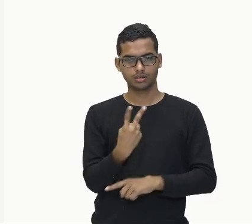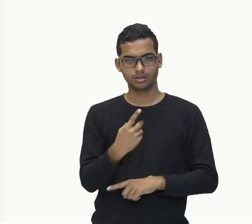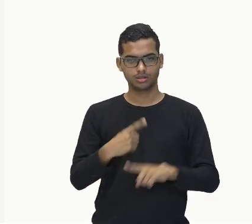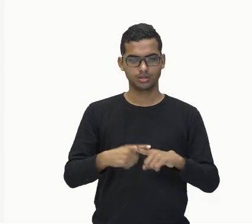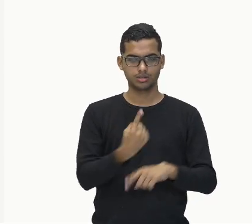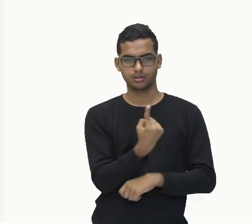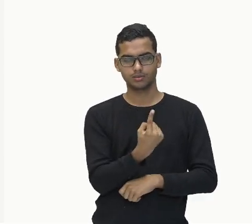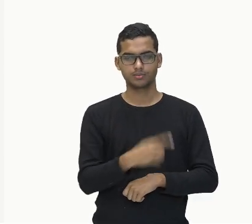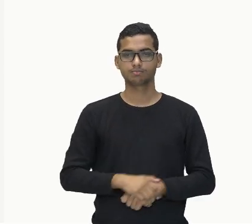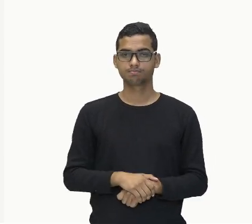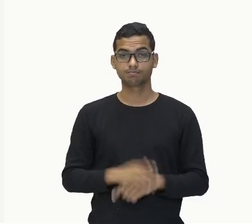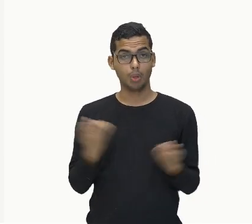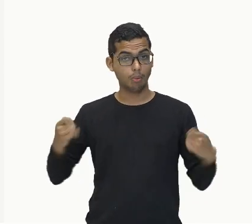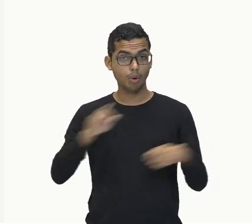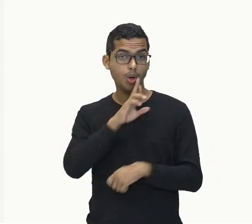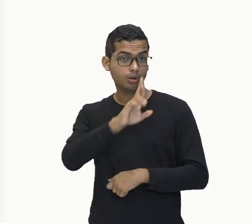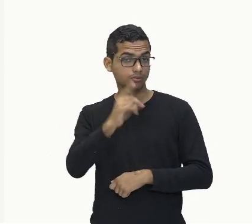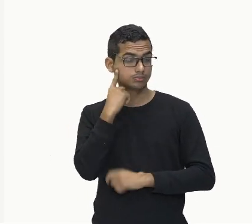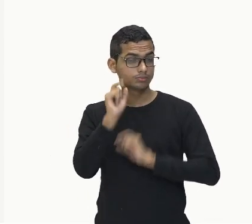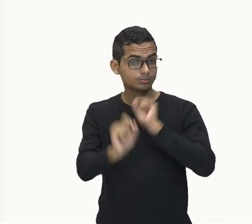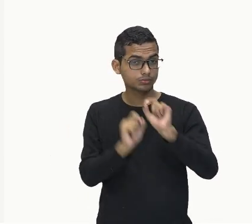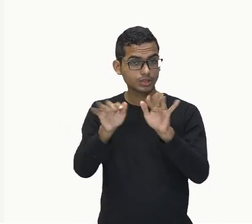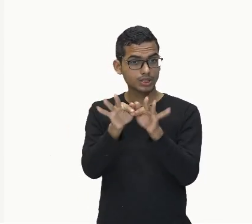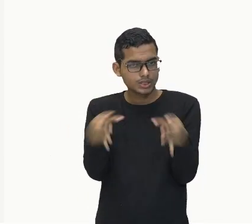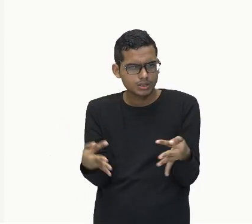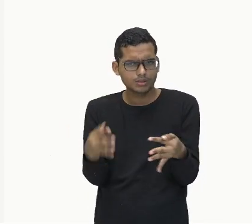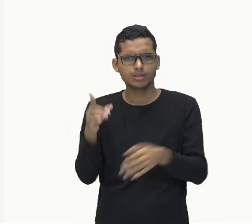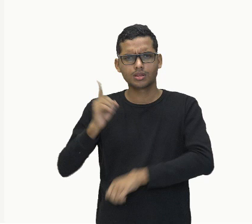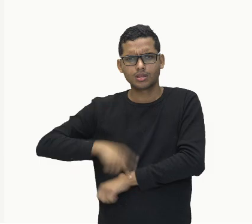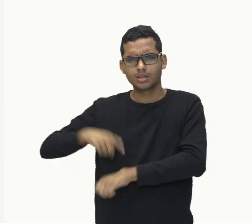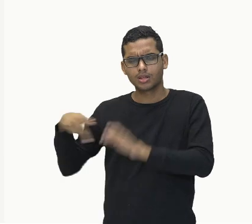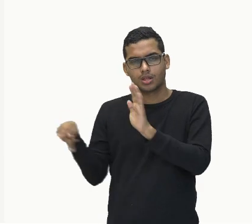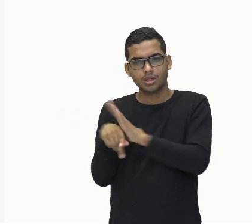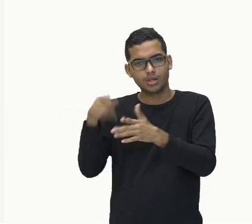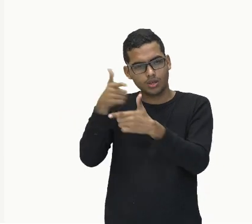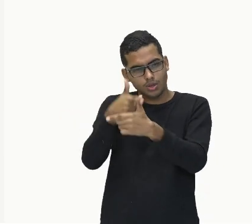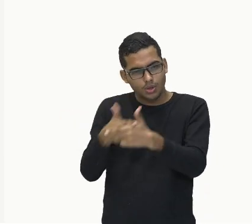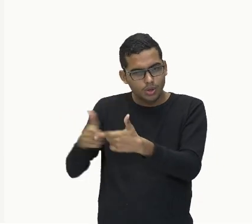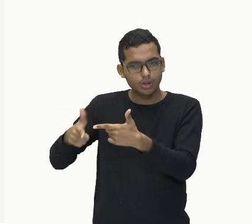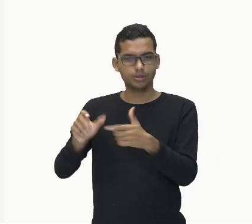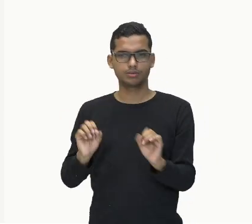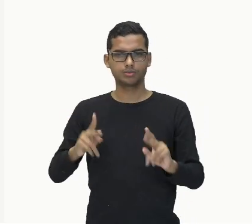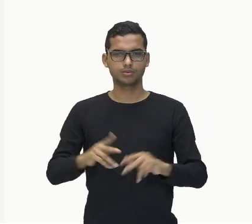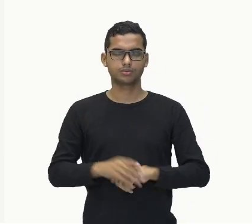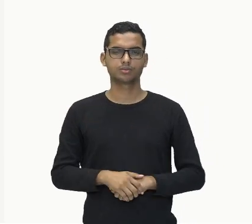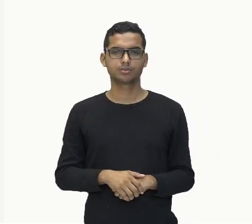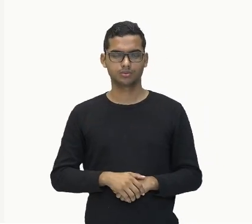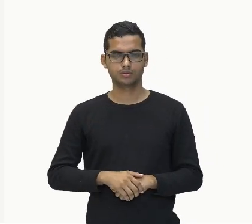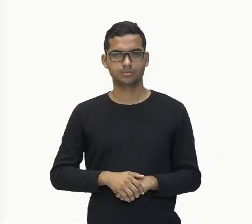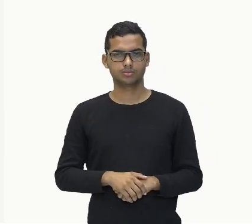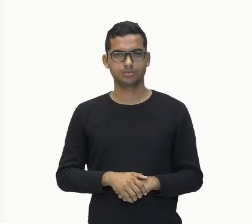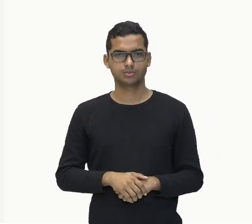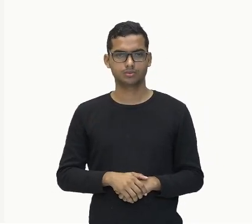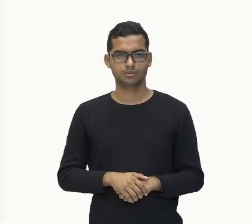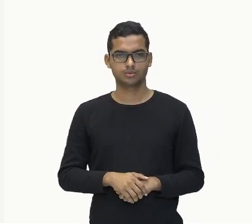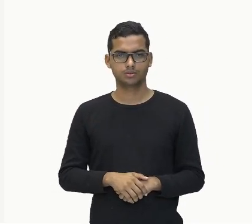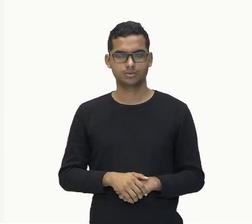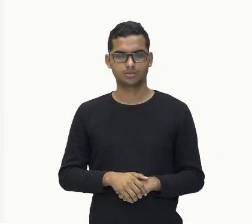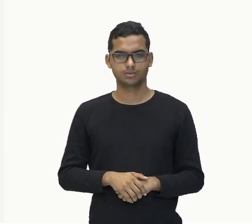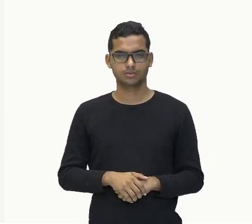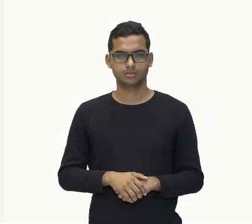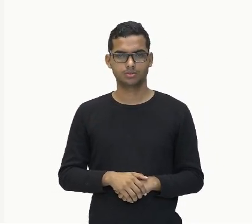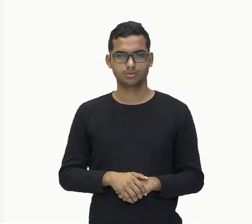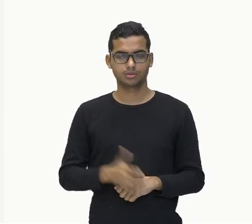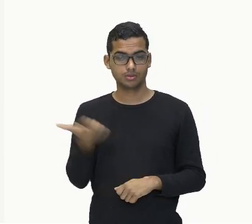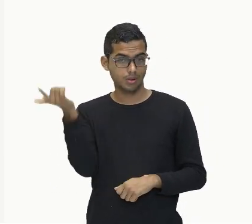o seguinte. A gente pode simplificar essa divisão. A gente consegue eliminar o 4